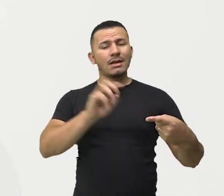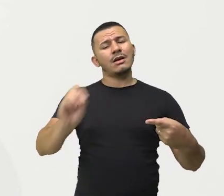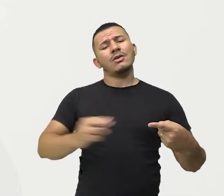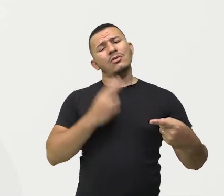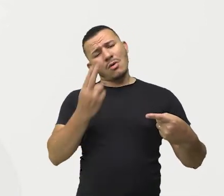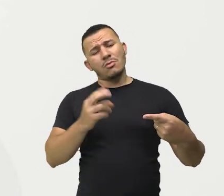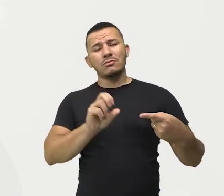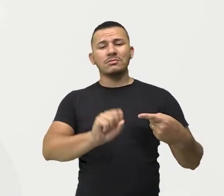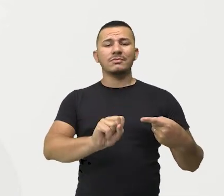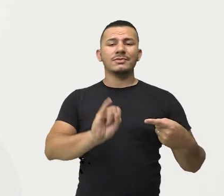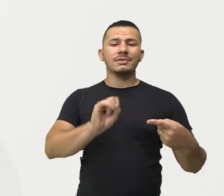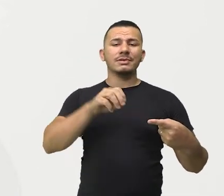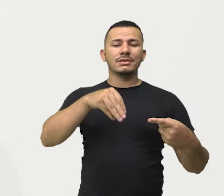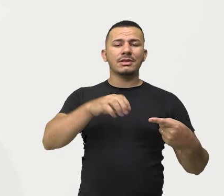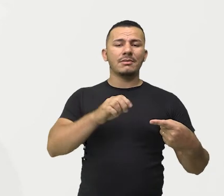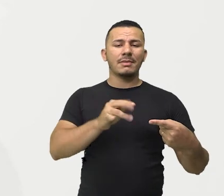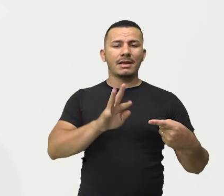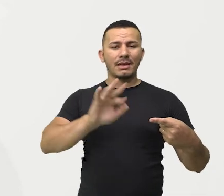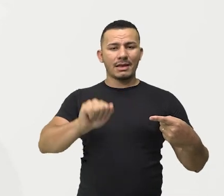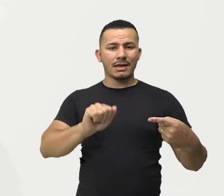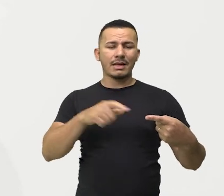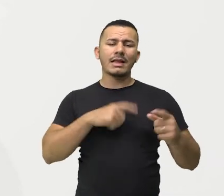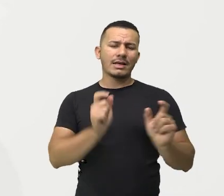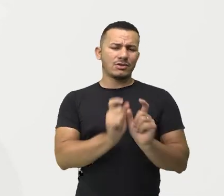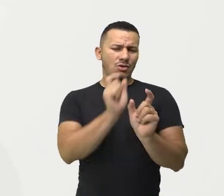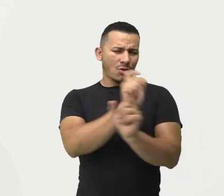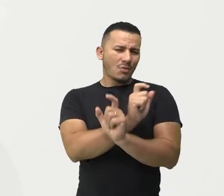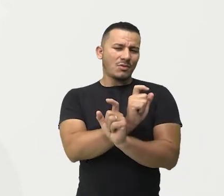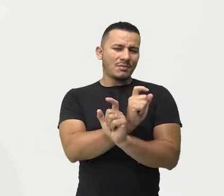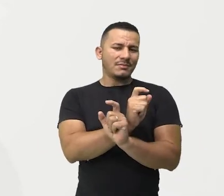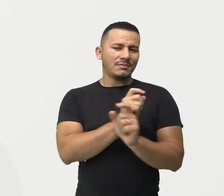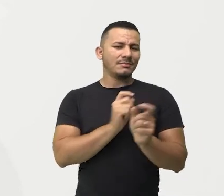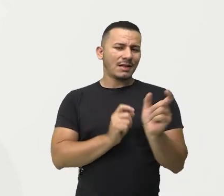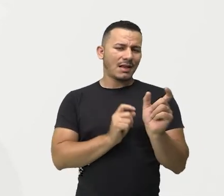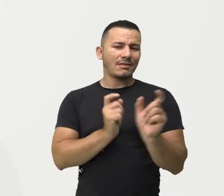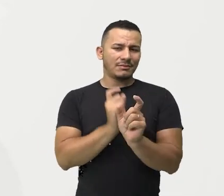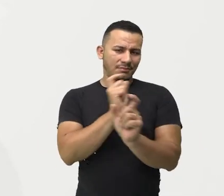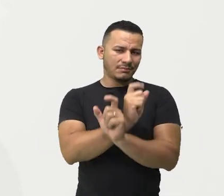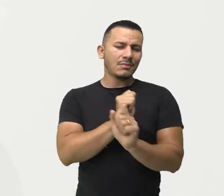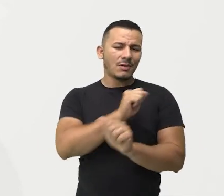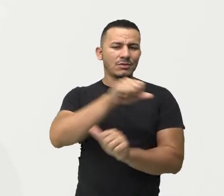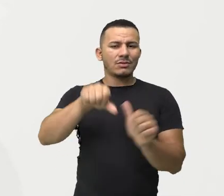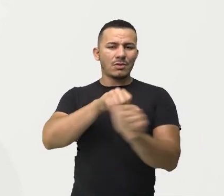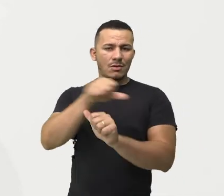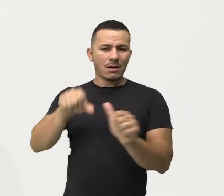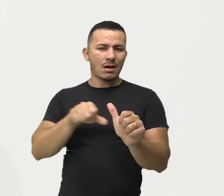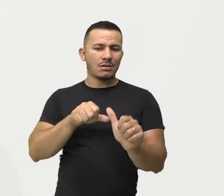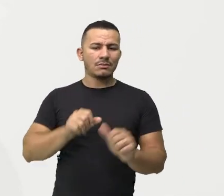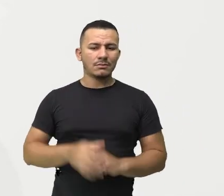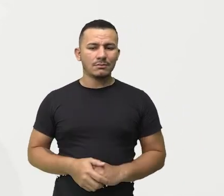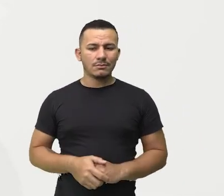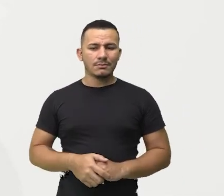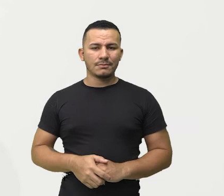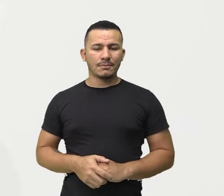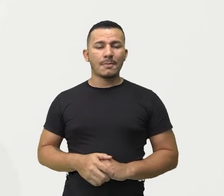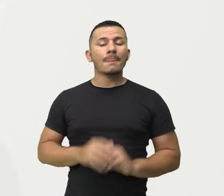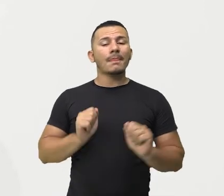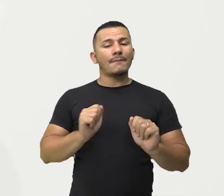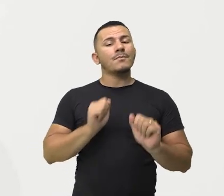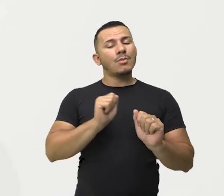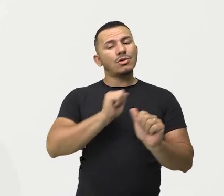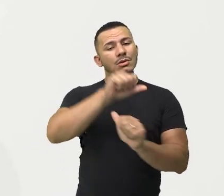ou simetrias, são sinônimos, pessoal, ó. Podem modificar, ó,